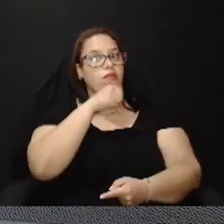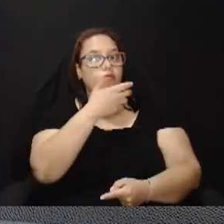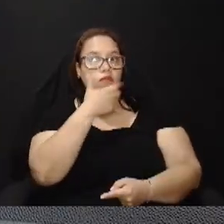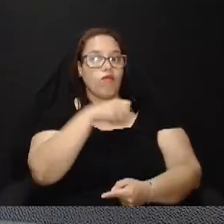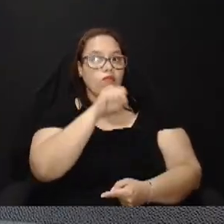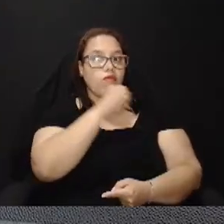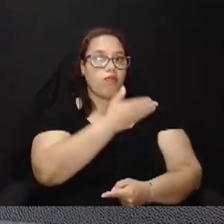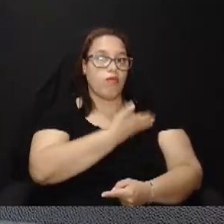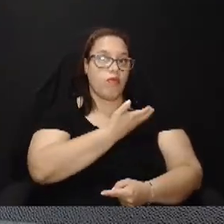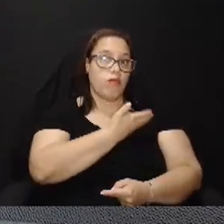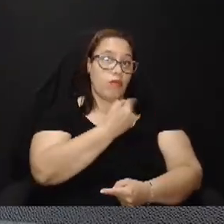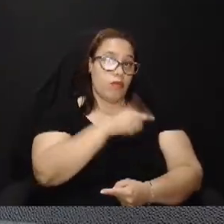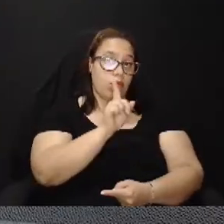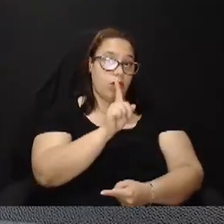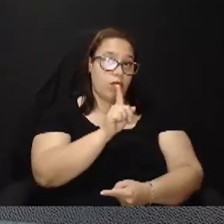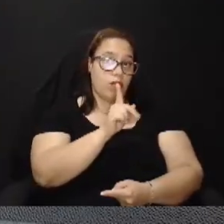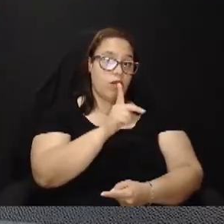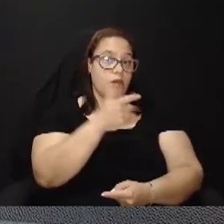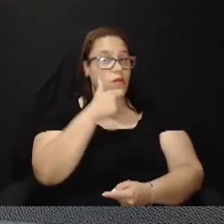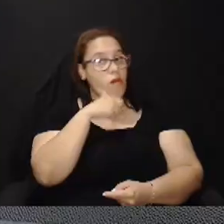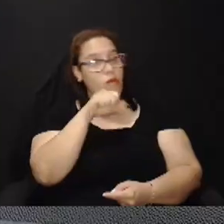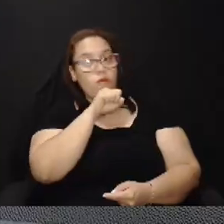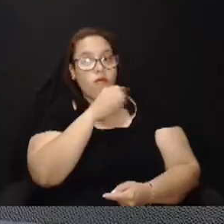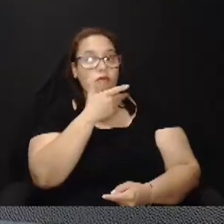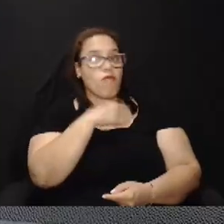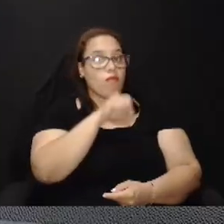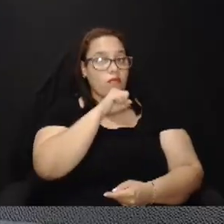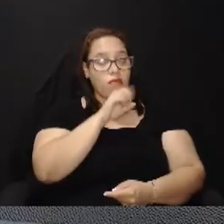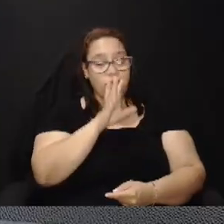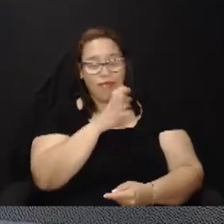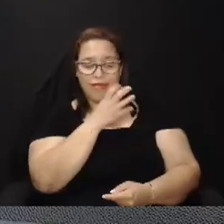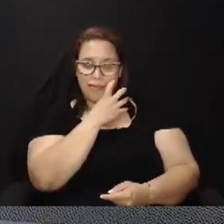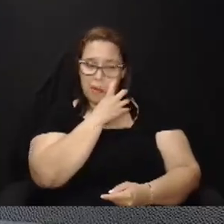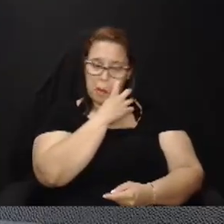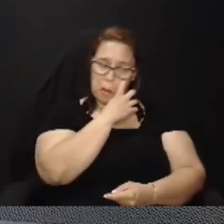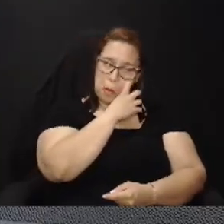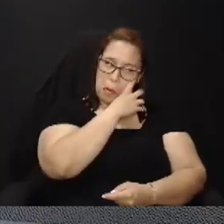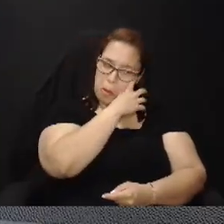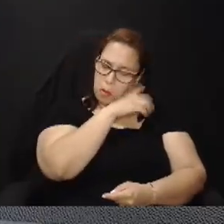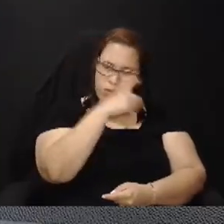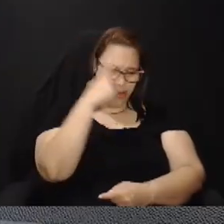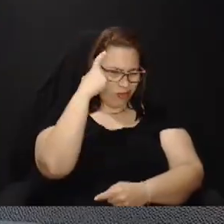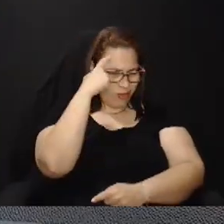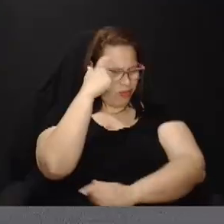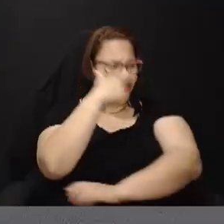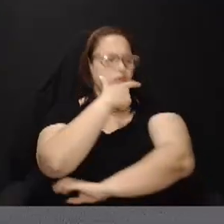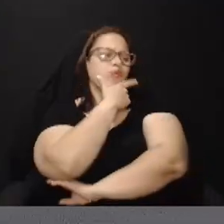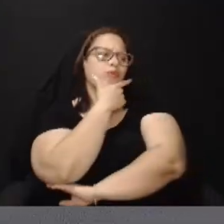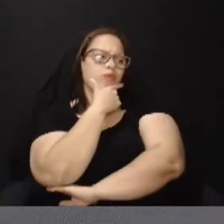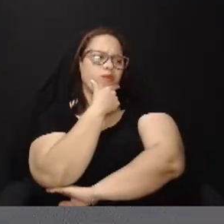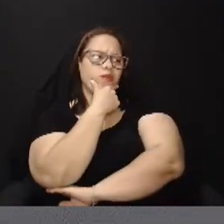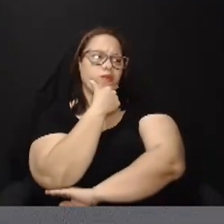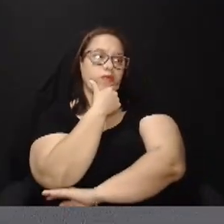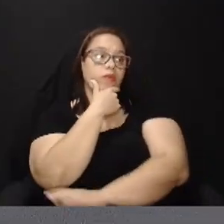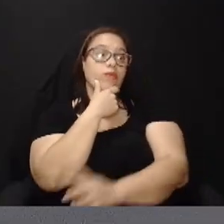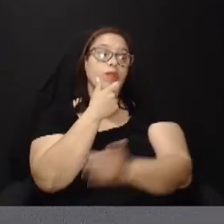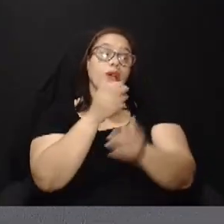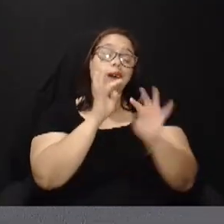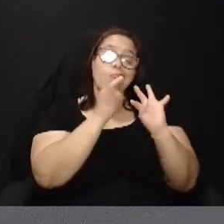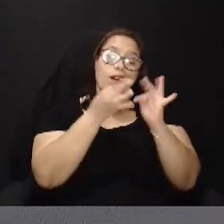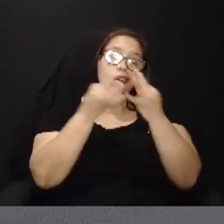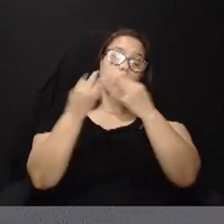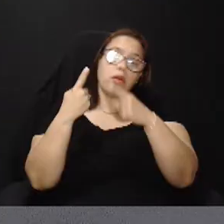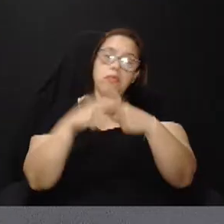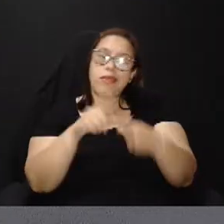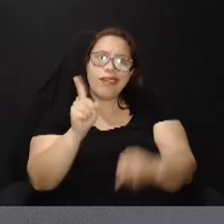na reunião, e eles falavam, meu pai veio, minha mãe... Às vezes eu ficava meio assim, pensativo, mas com esse advento de tecnologia, por que não, né? Às